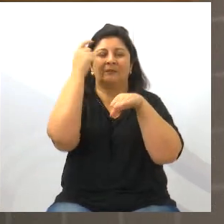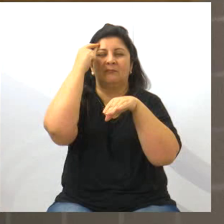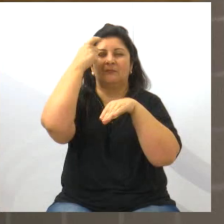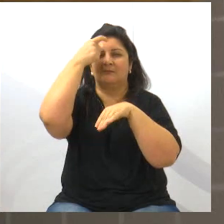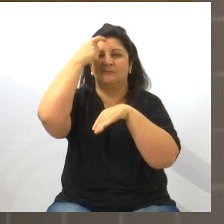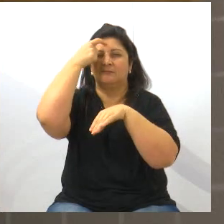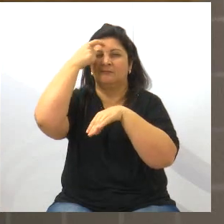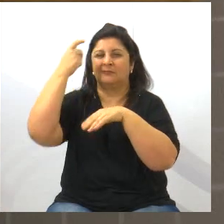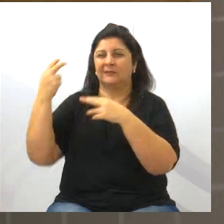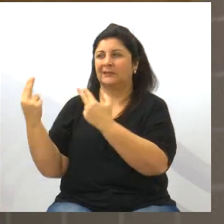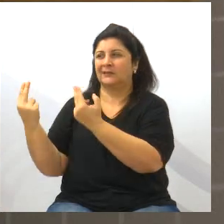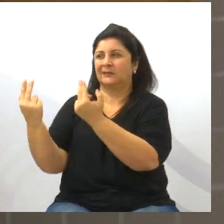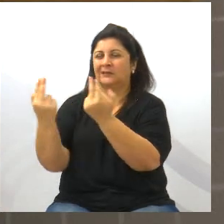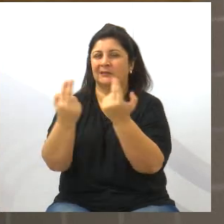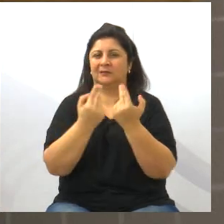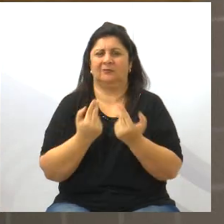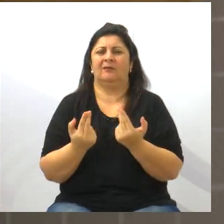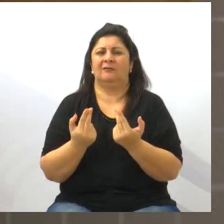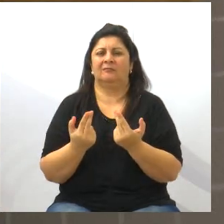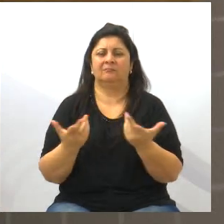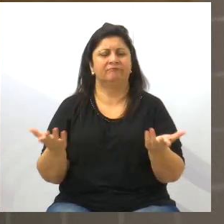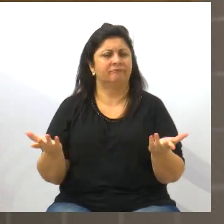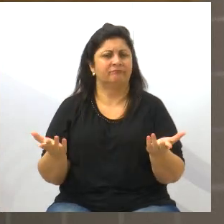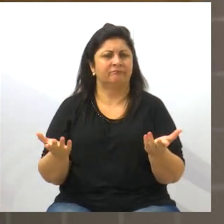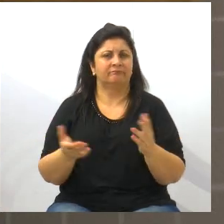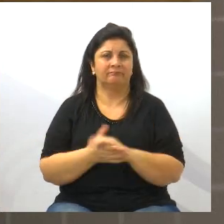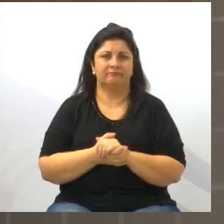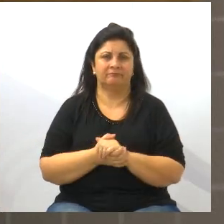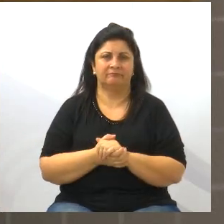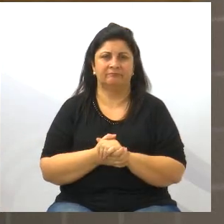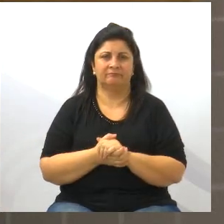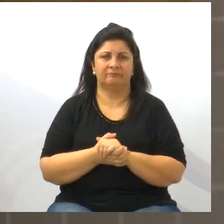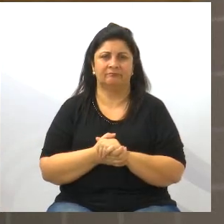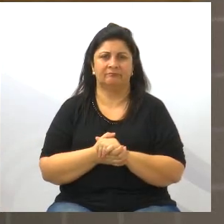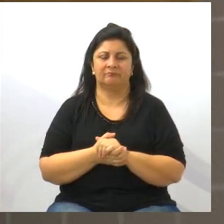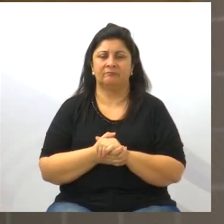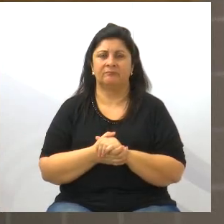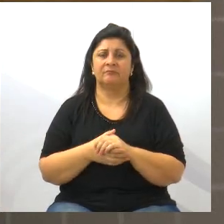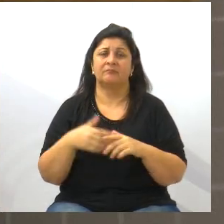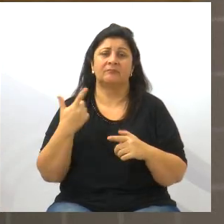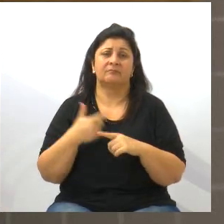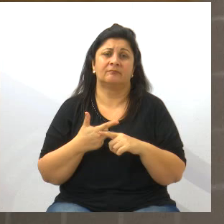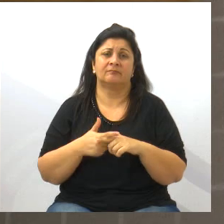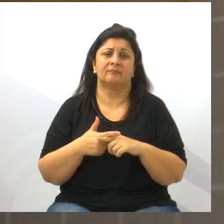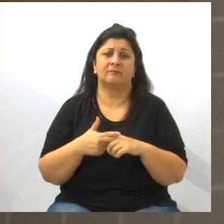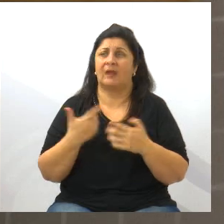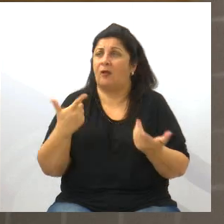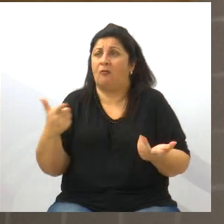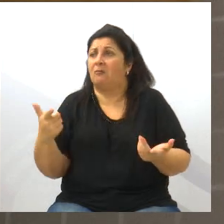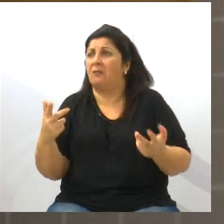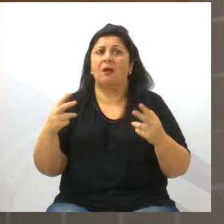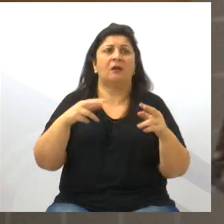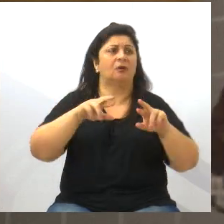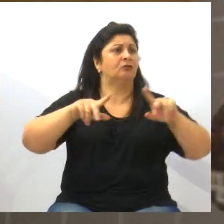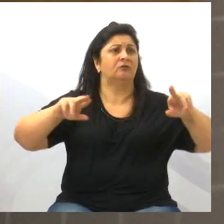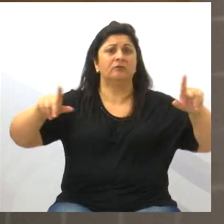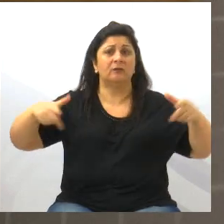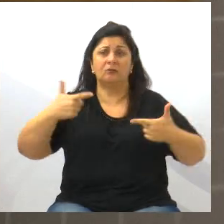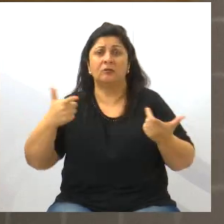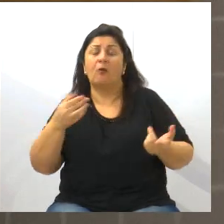são do mesmo interesse, do mesmo segmento? Porque daí não tem divergência, não